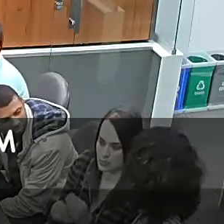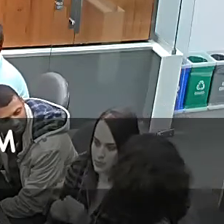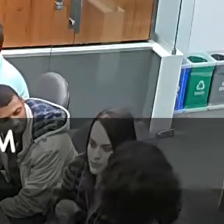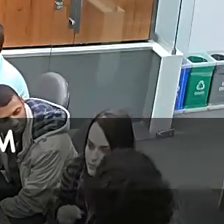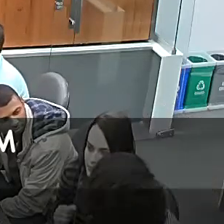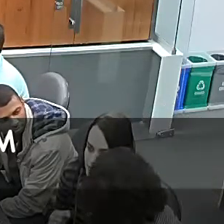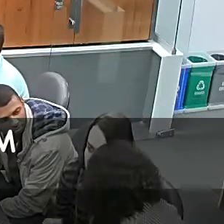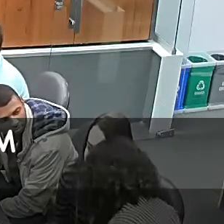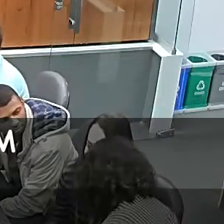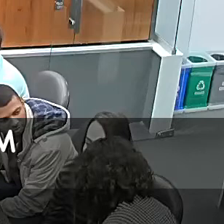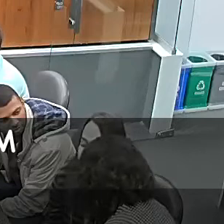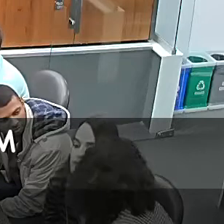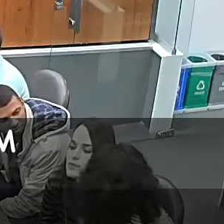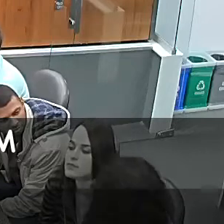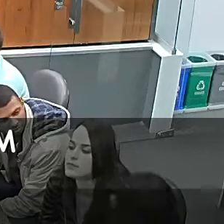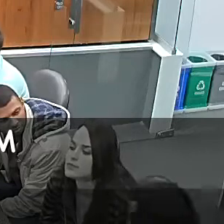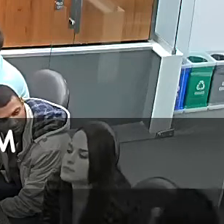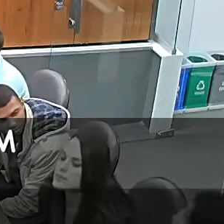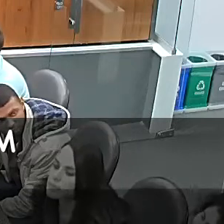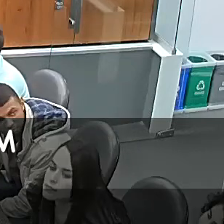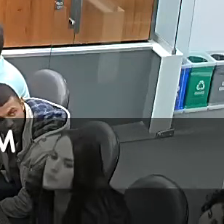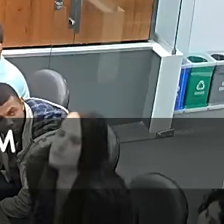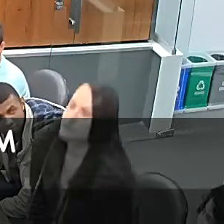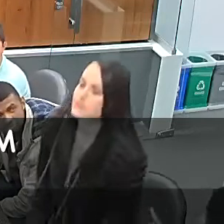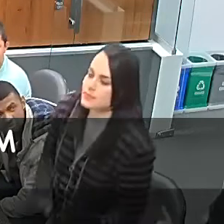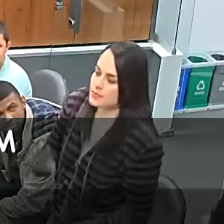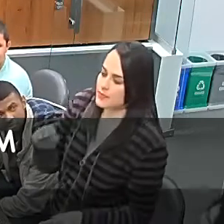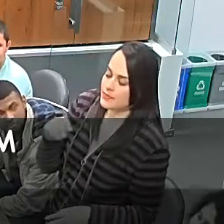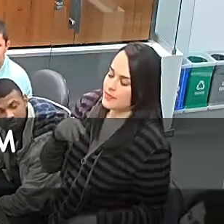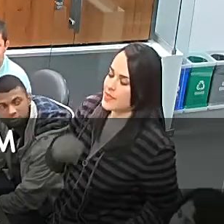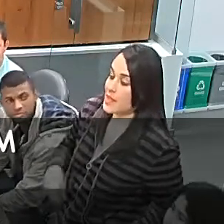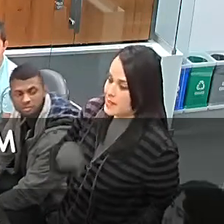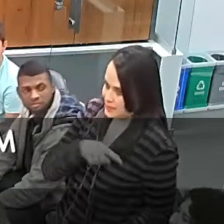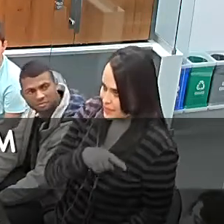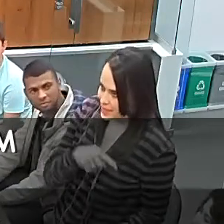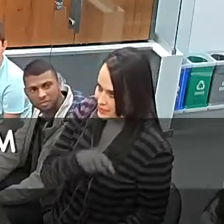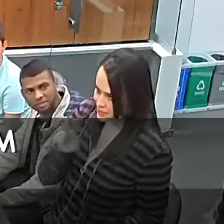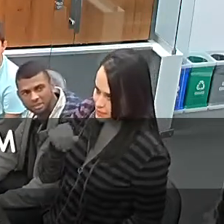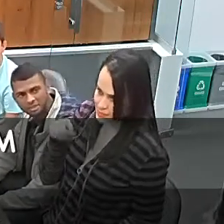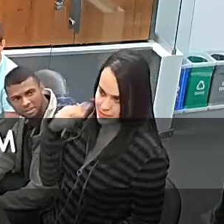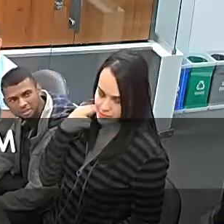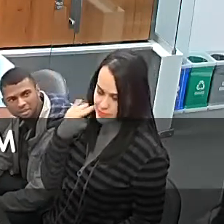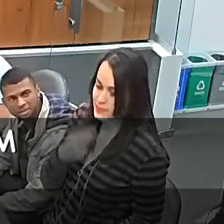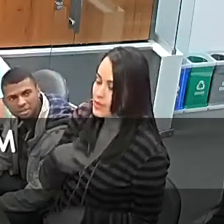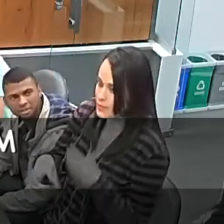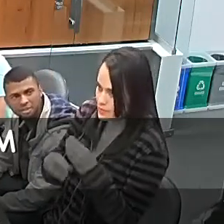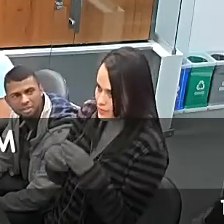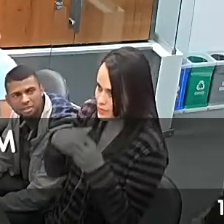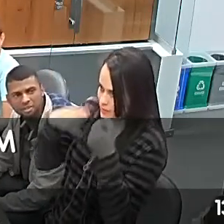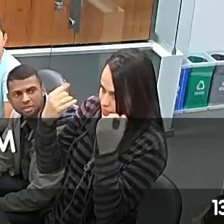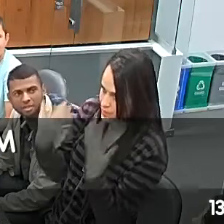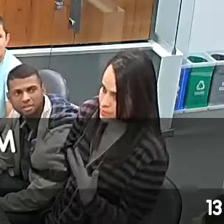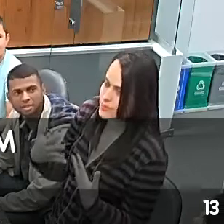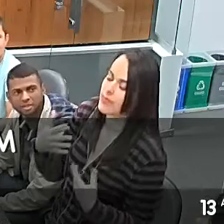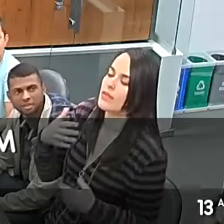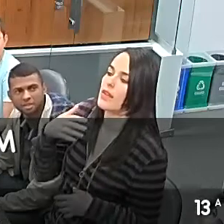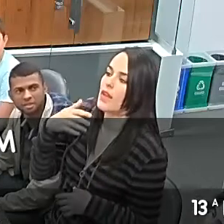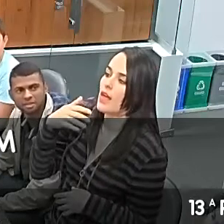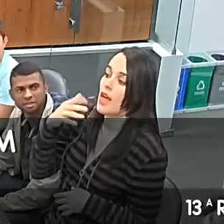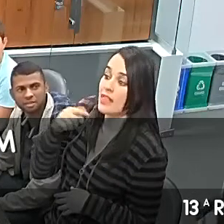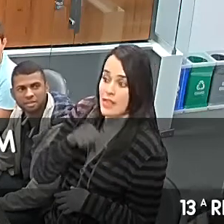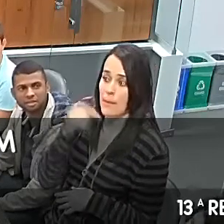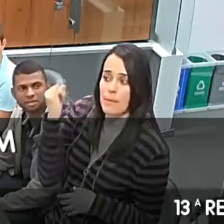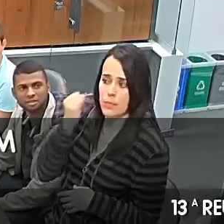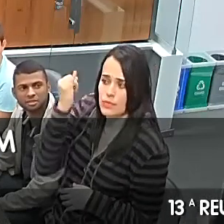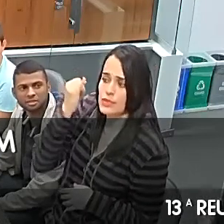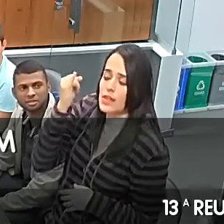Ana Paula. Ana Paula quer complementar. Ok, pode complementar. O que a Vanusa disse, né, eu vou